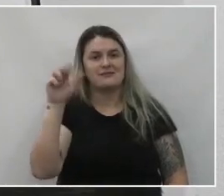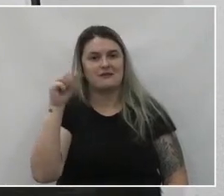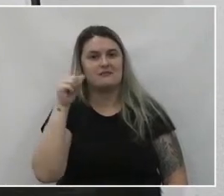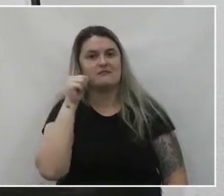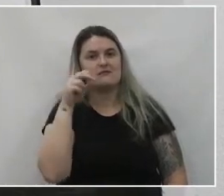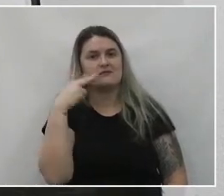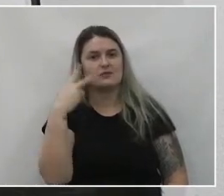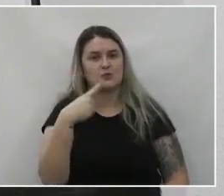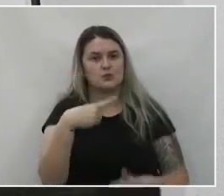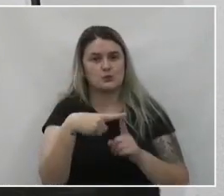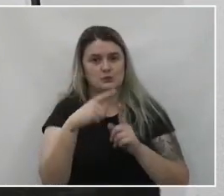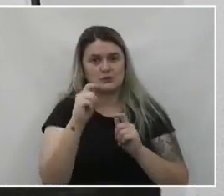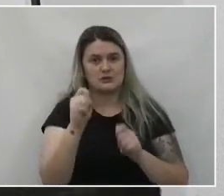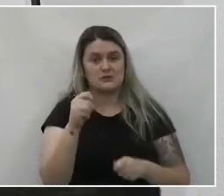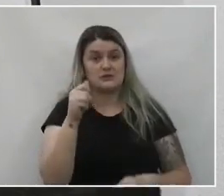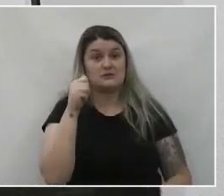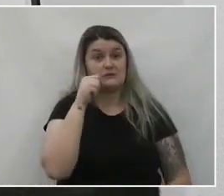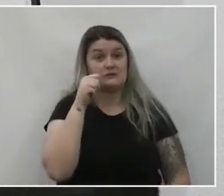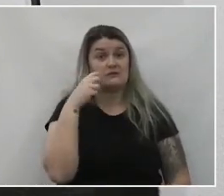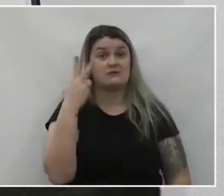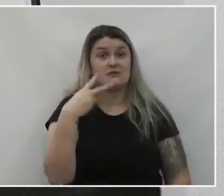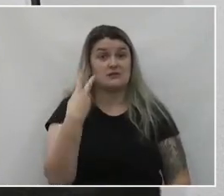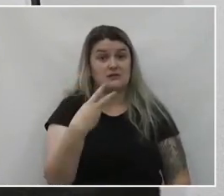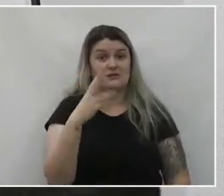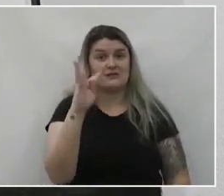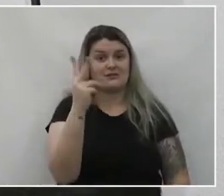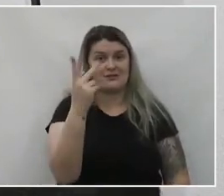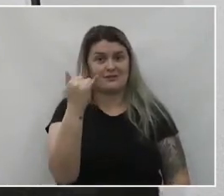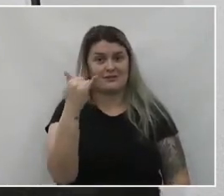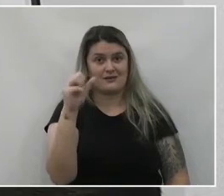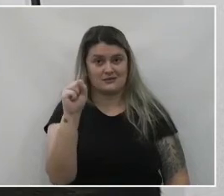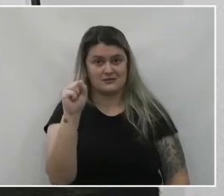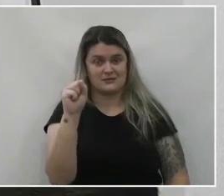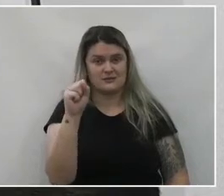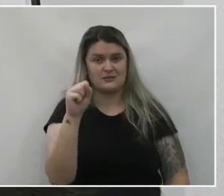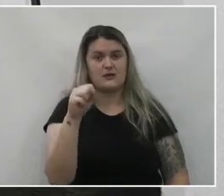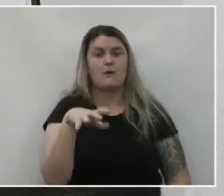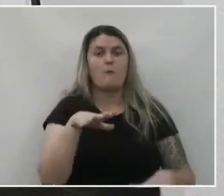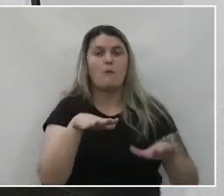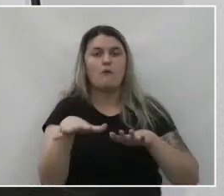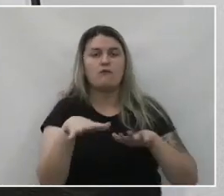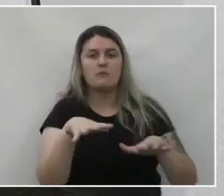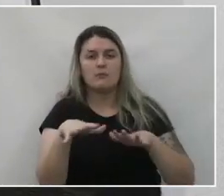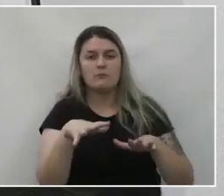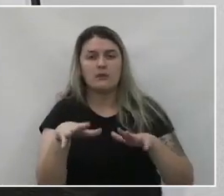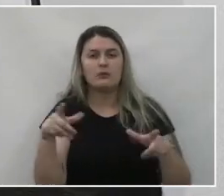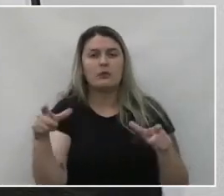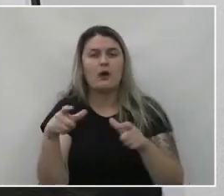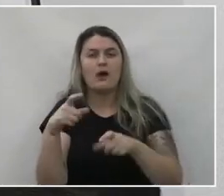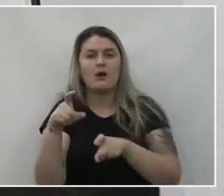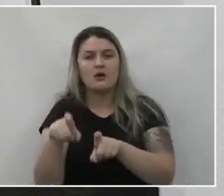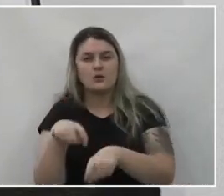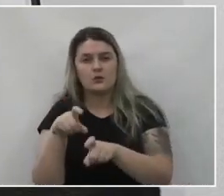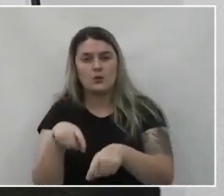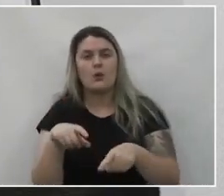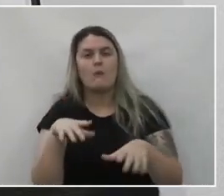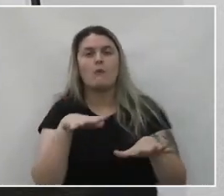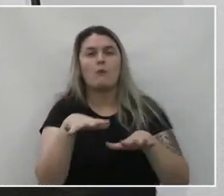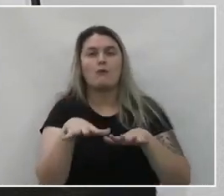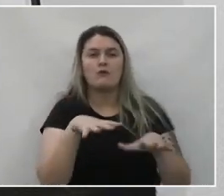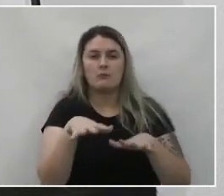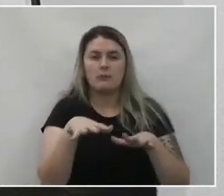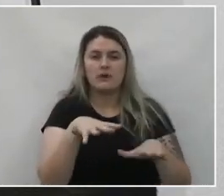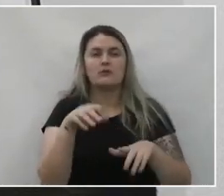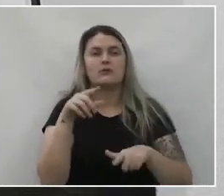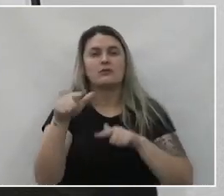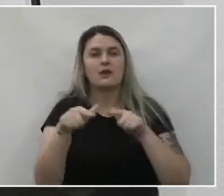Cruz Machado, Mandato Thaís Biberba, vereadora de União da Vitória, Movimento dos Pequenos Agricultores, Movimento dos Trabalhadores e